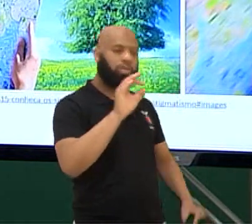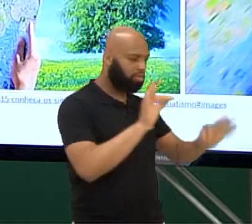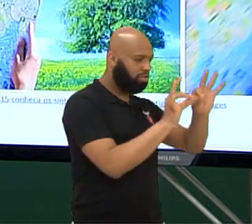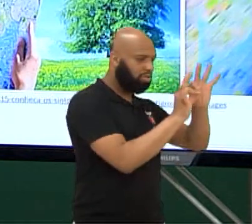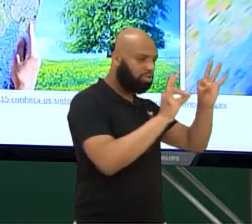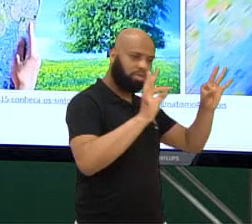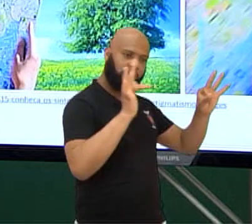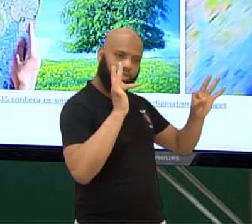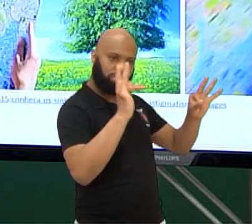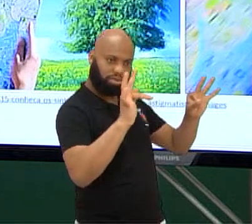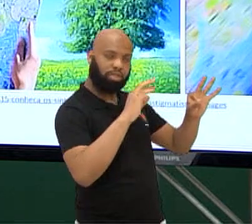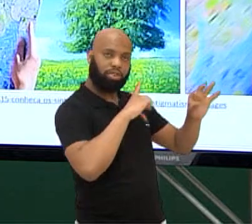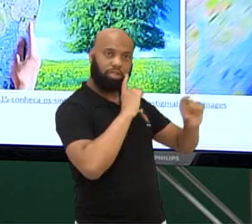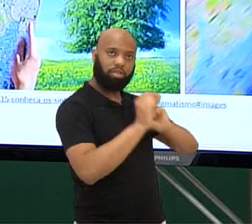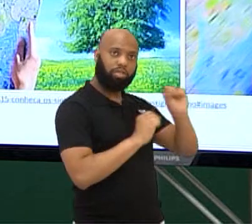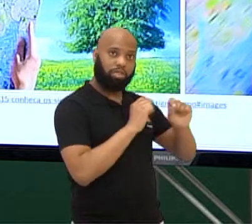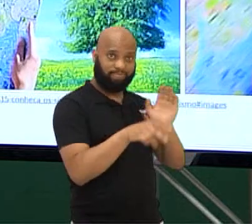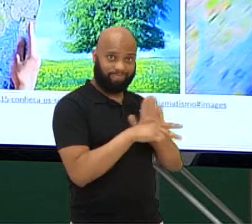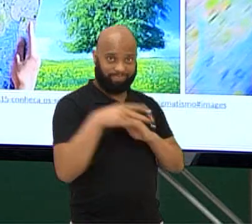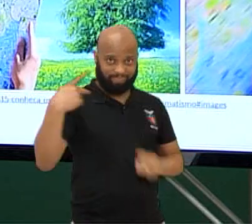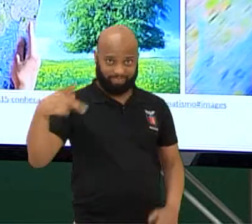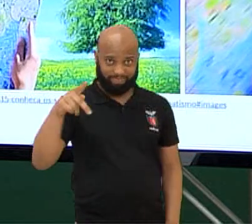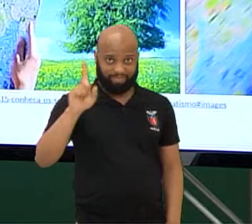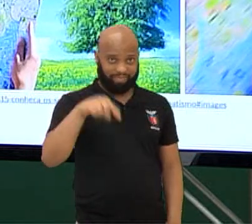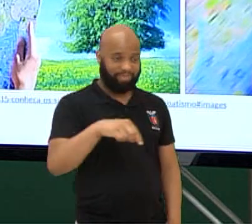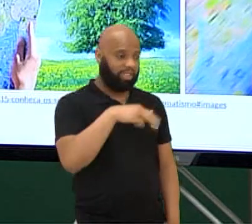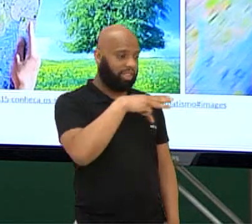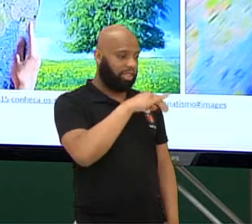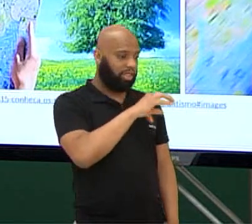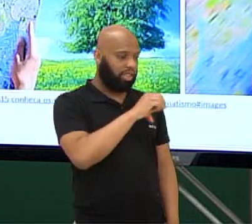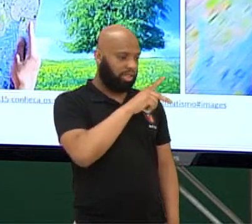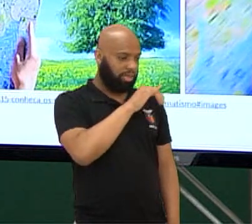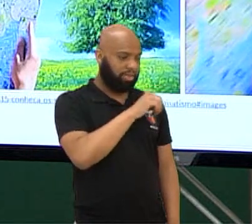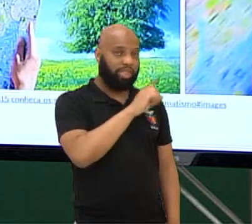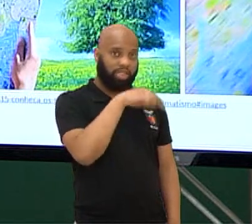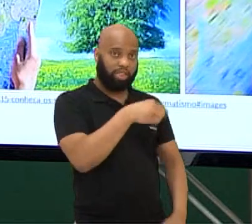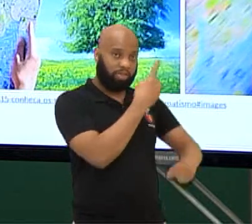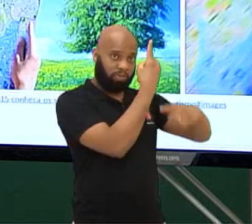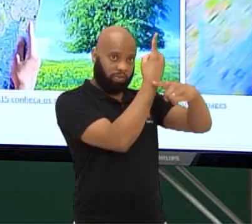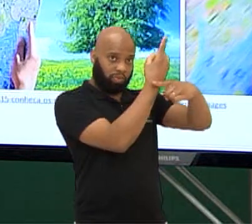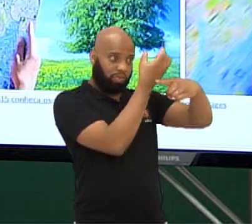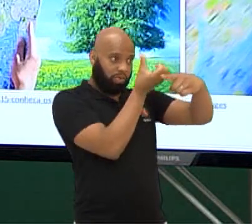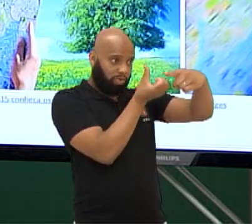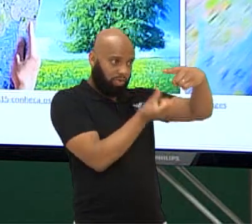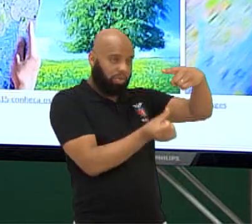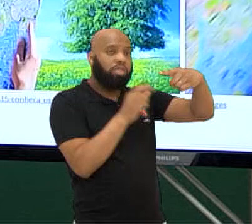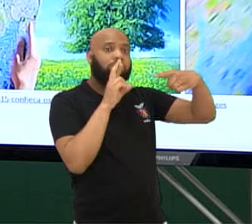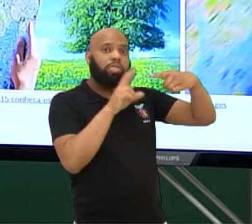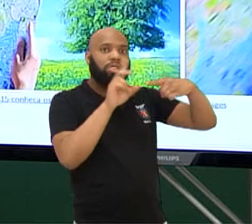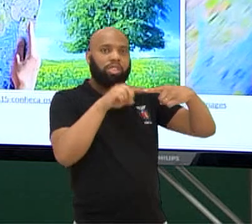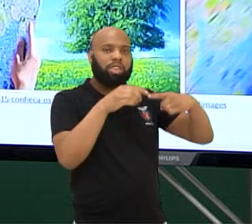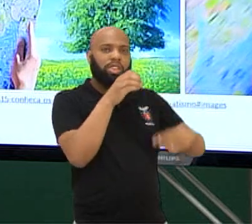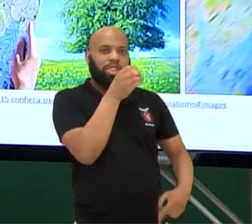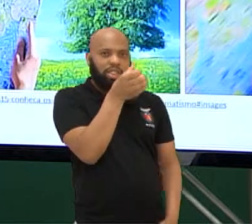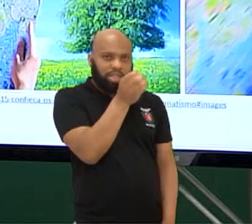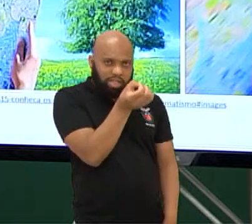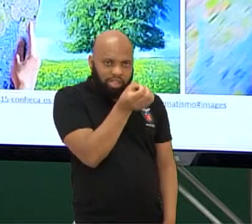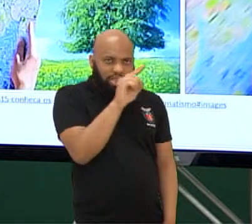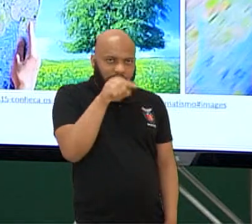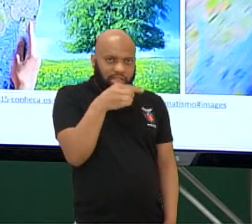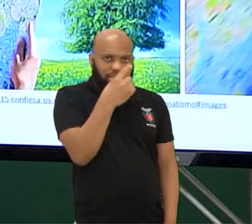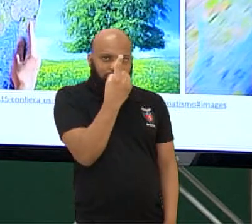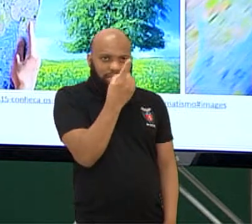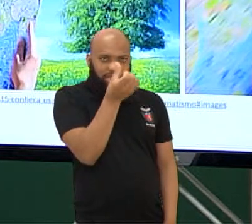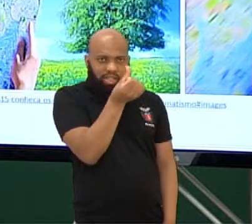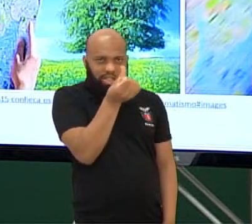ali que na miopia ele tem grau 6, então você vai fazer divisão 1 sobre 6, isso vai dar 0,16666, ou